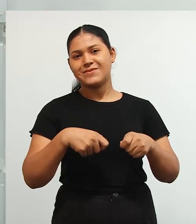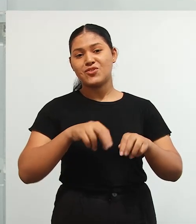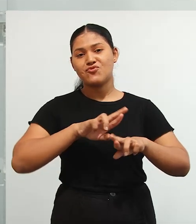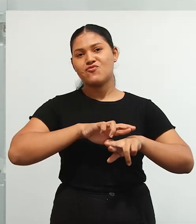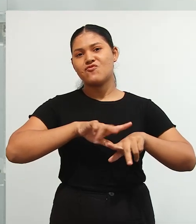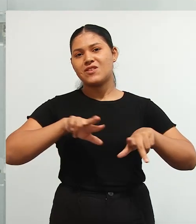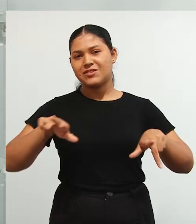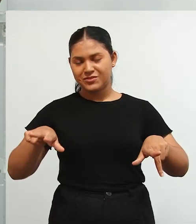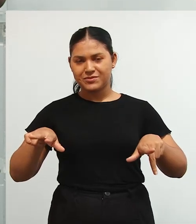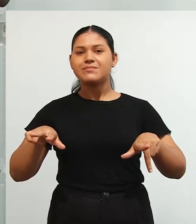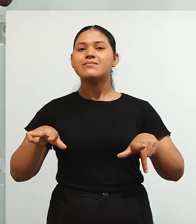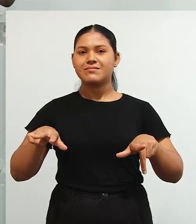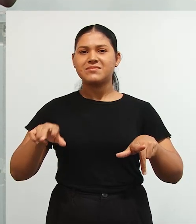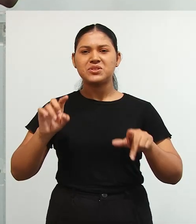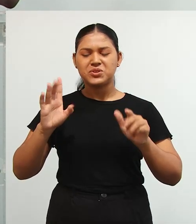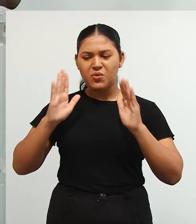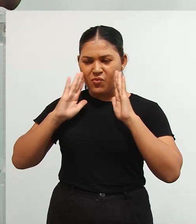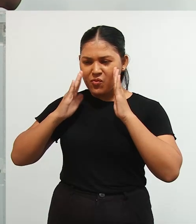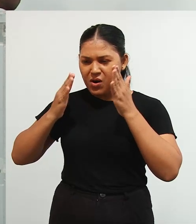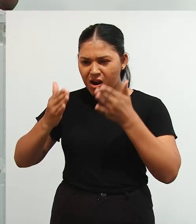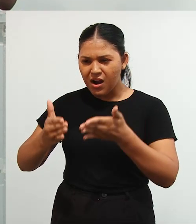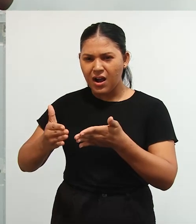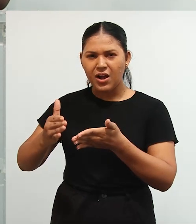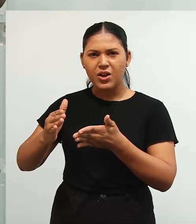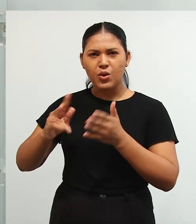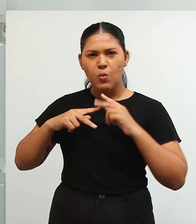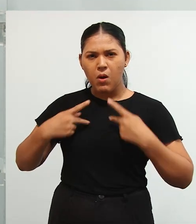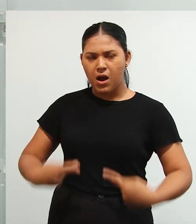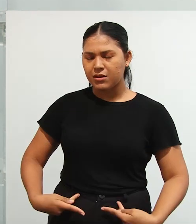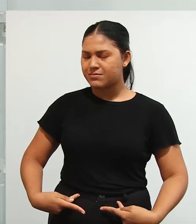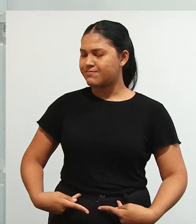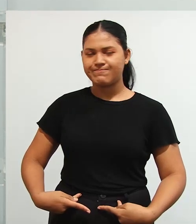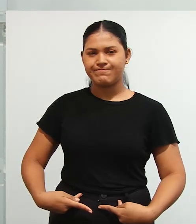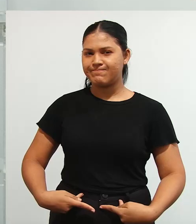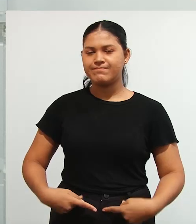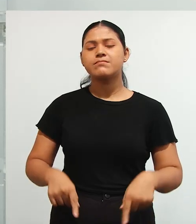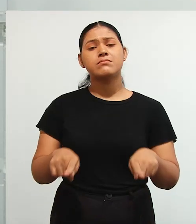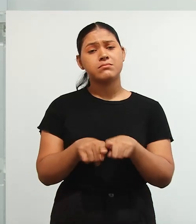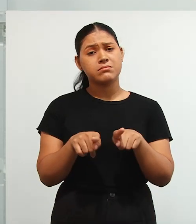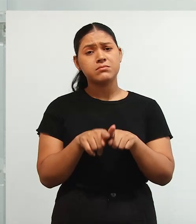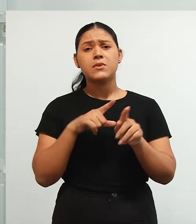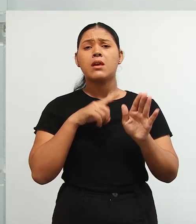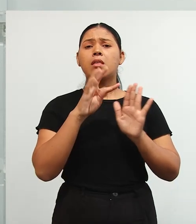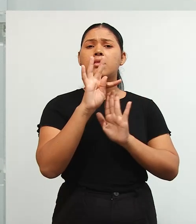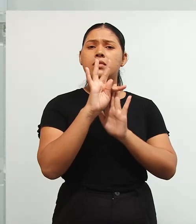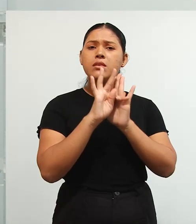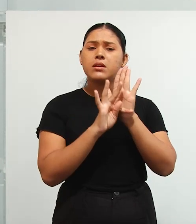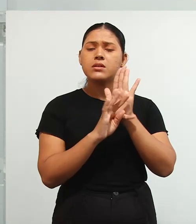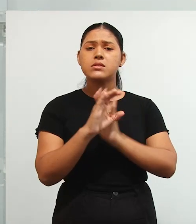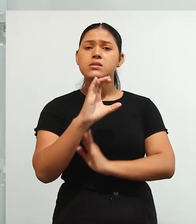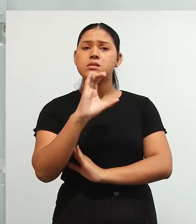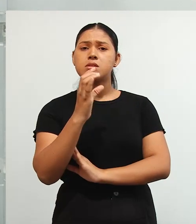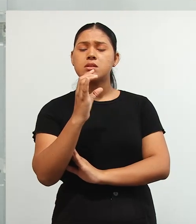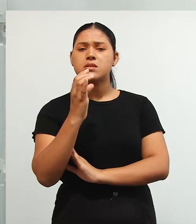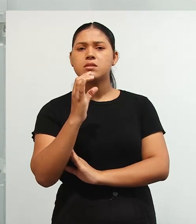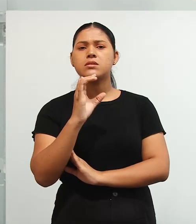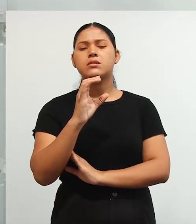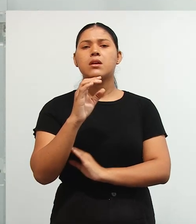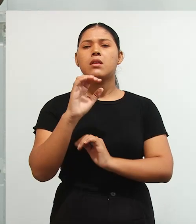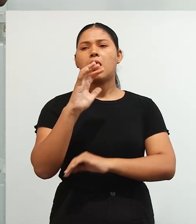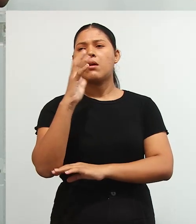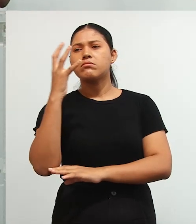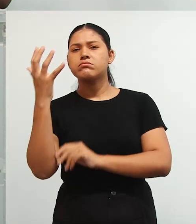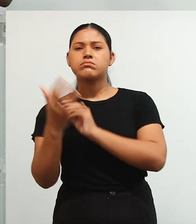não as humanidades. Então, assim, ali você vai encontrar textos das ciências naturais, né, textos da área de